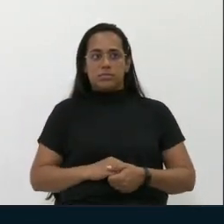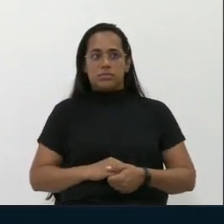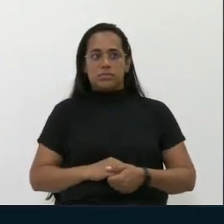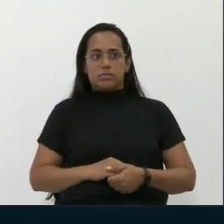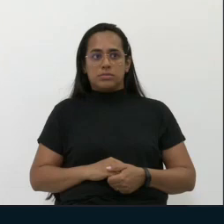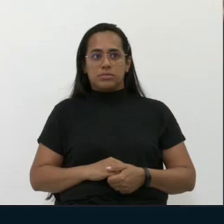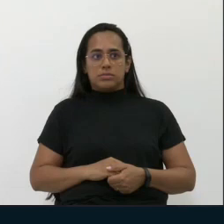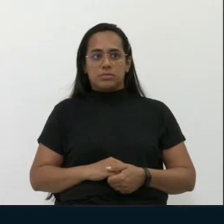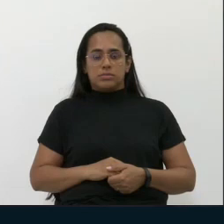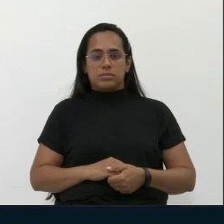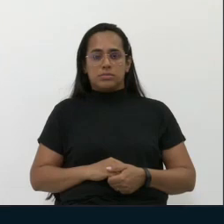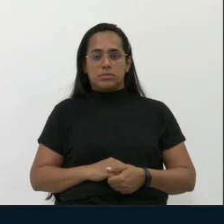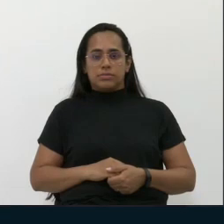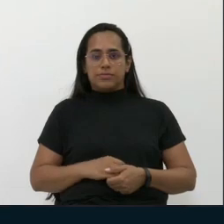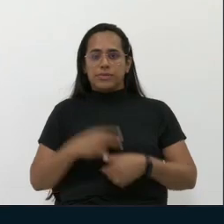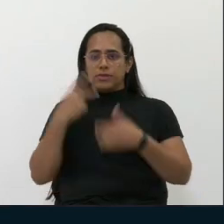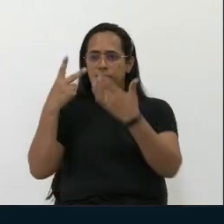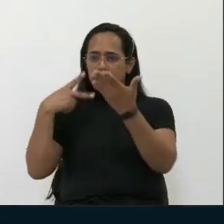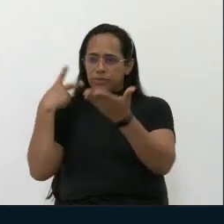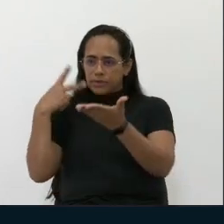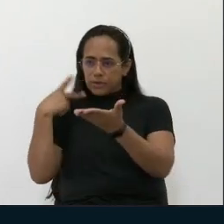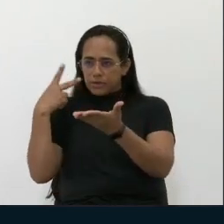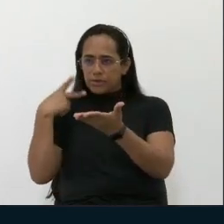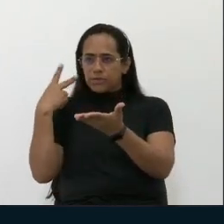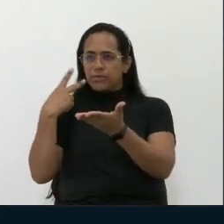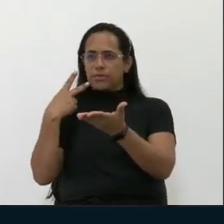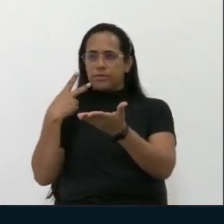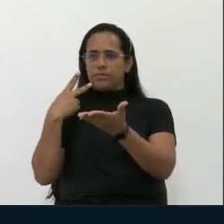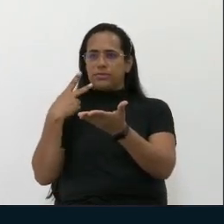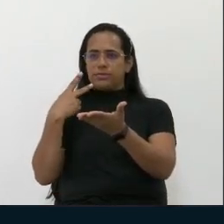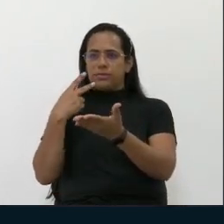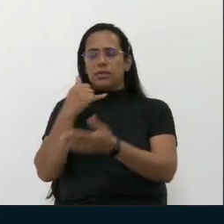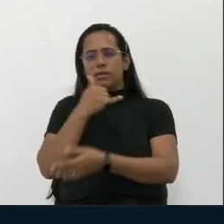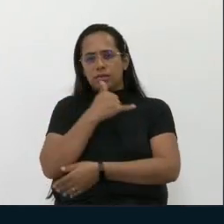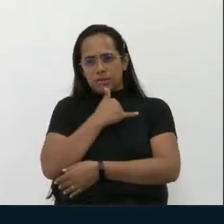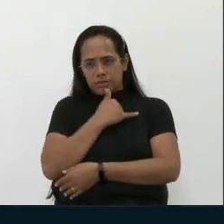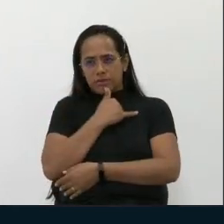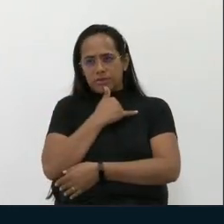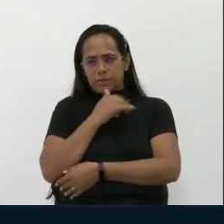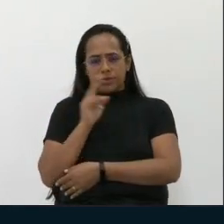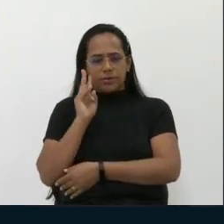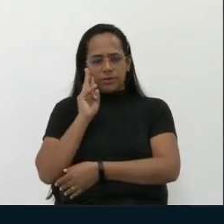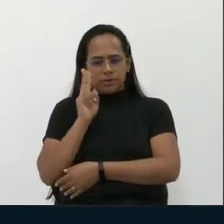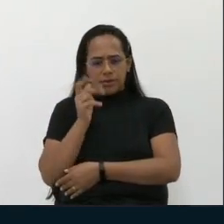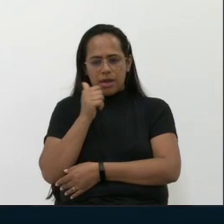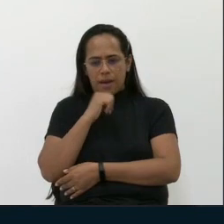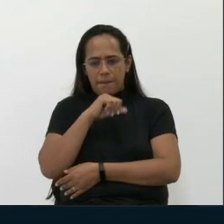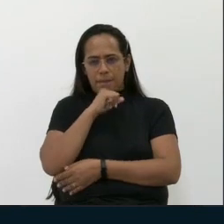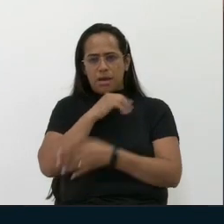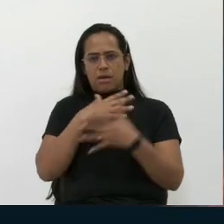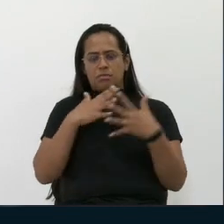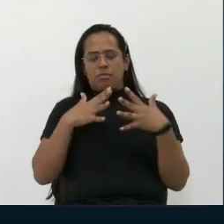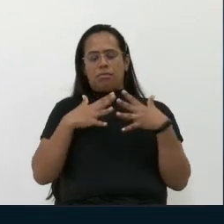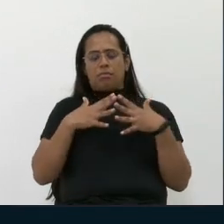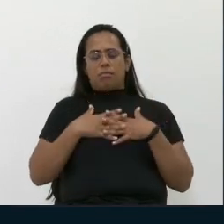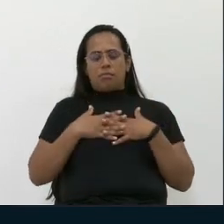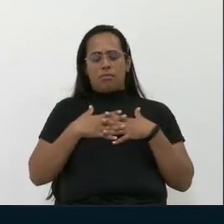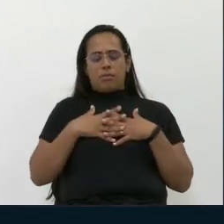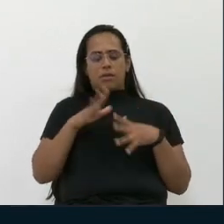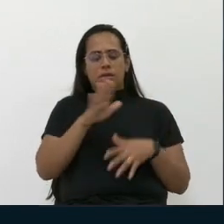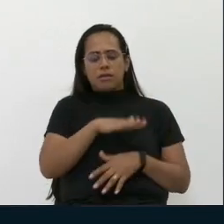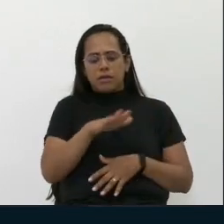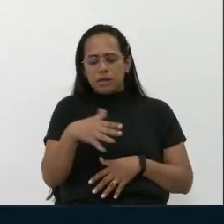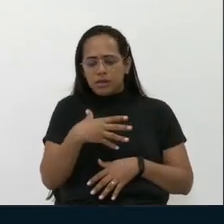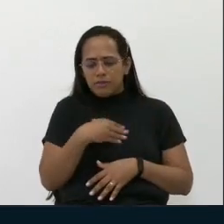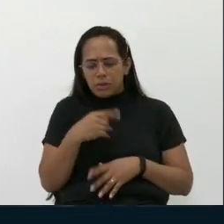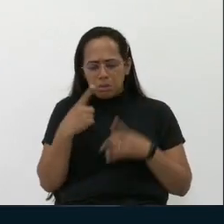Vereador Seminaldo, muito triste ver a mãe lá no caixão, os filhos chorando, sem saber o que vai fazer daqui